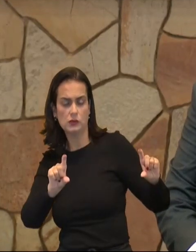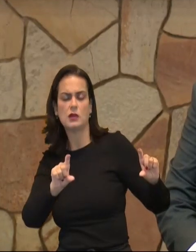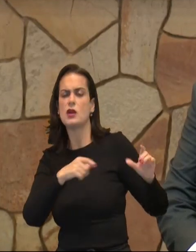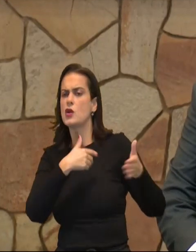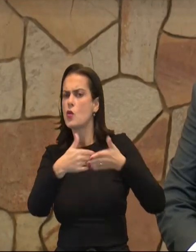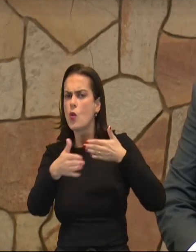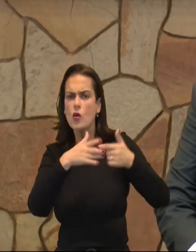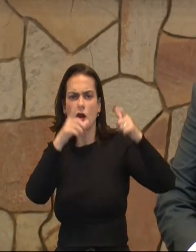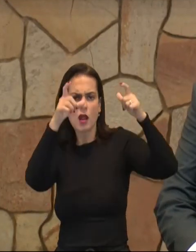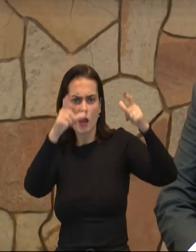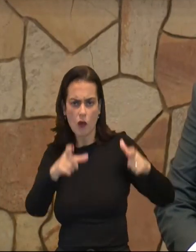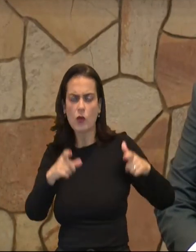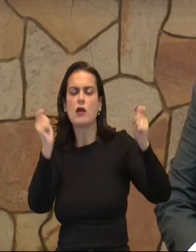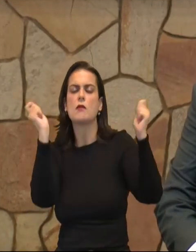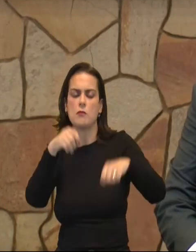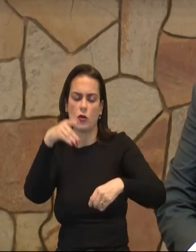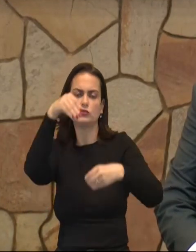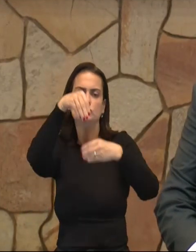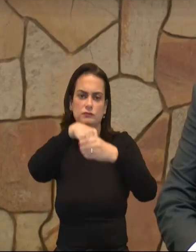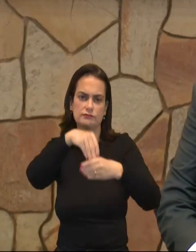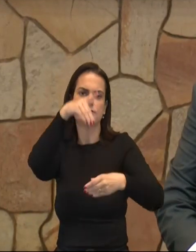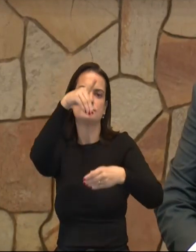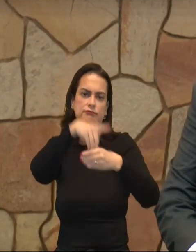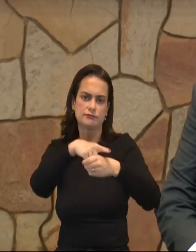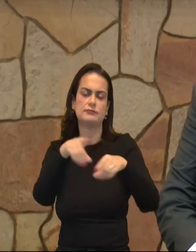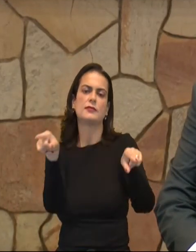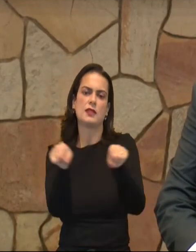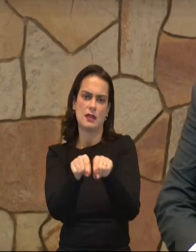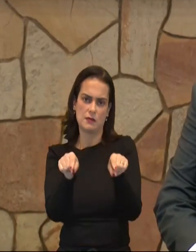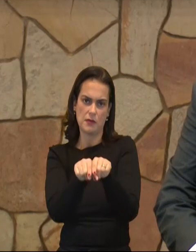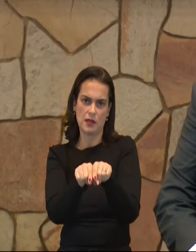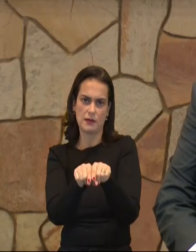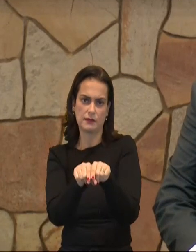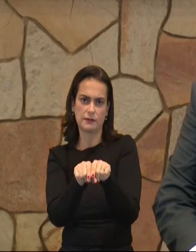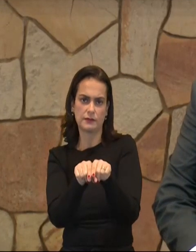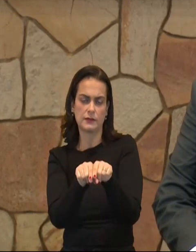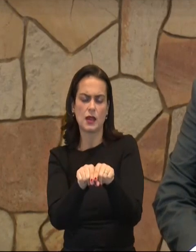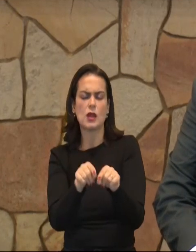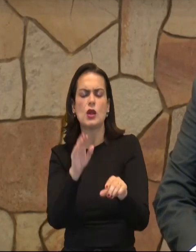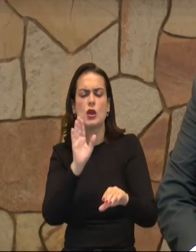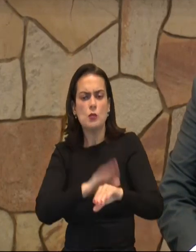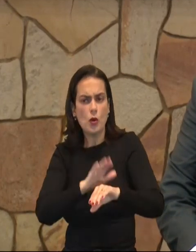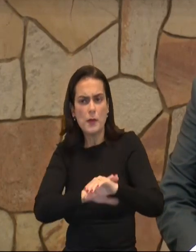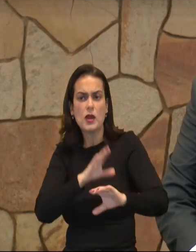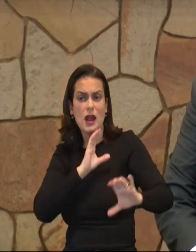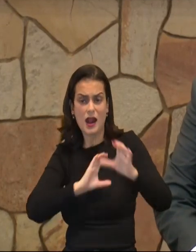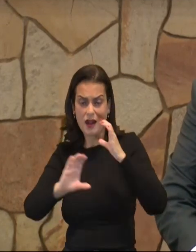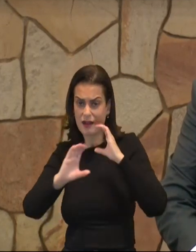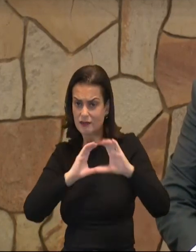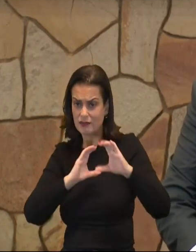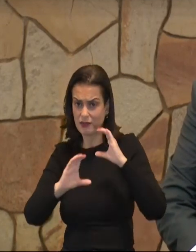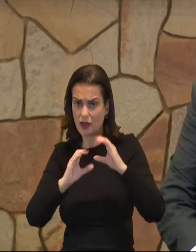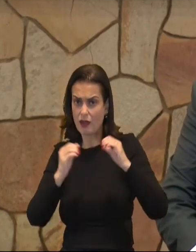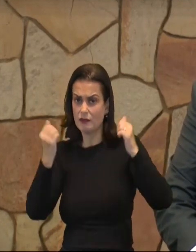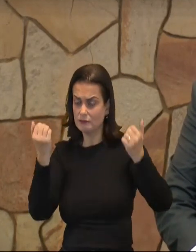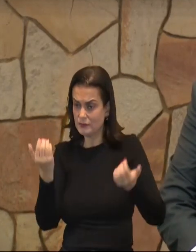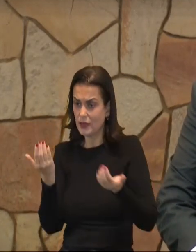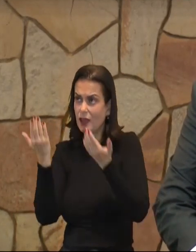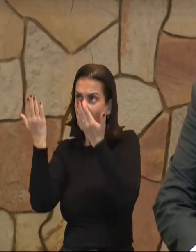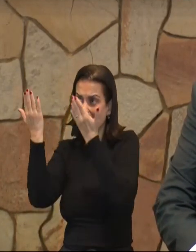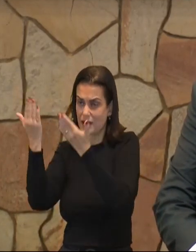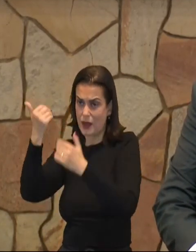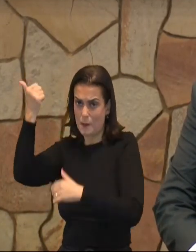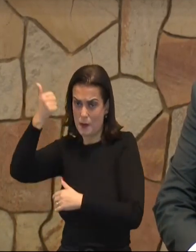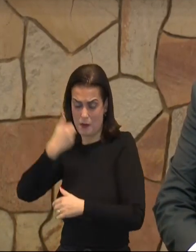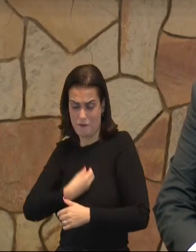agora, participar deste ato de adoração juntamente conosco. Então, enquanto nós estivermos cantando, entregue ao Senhor, primeiramente, a